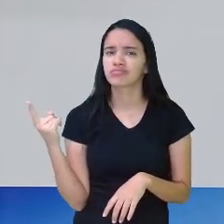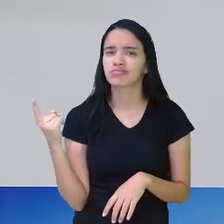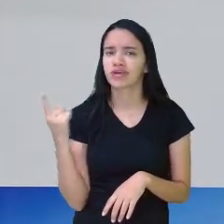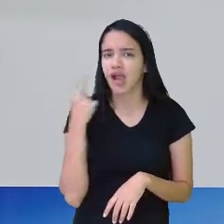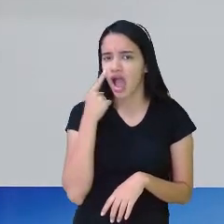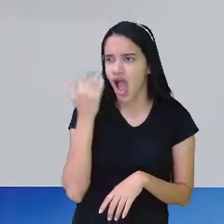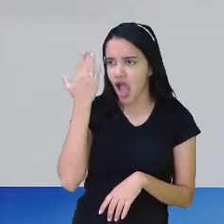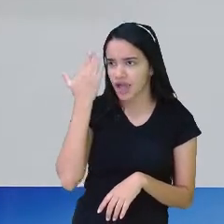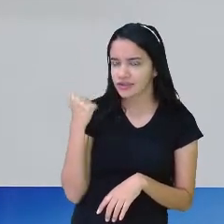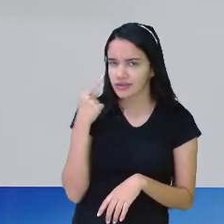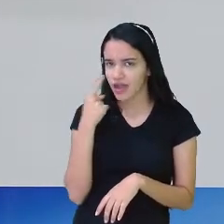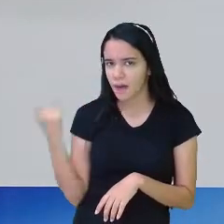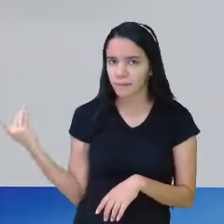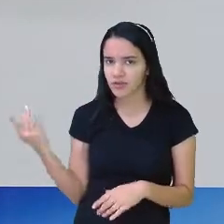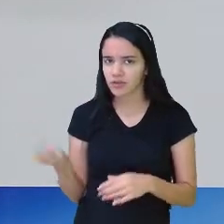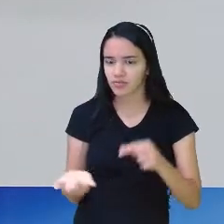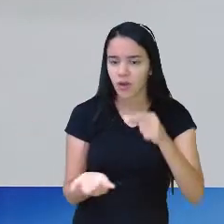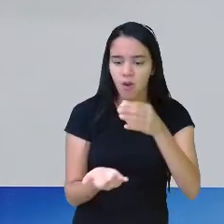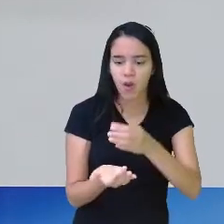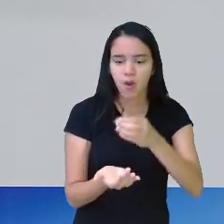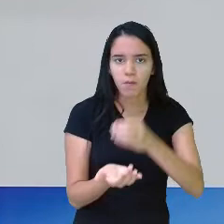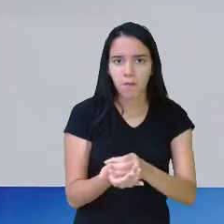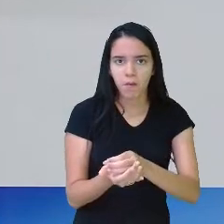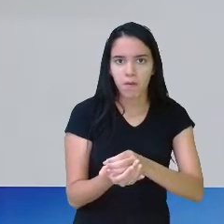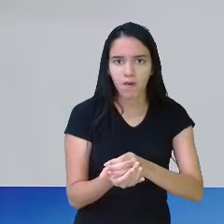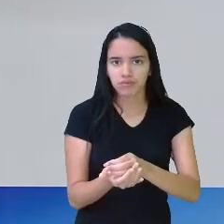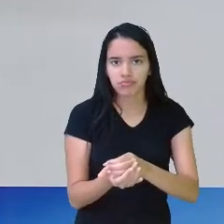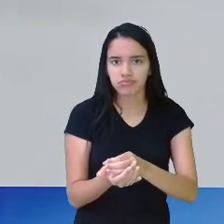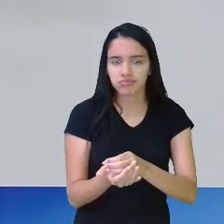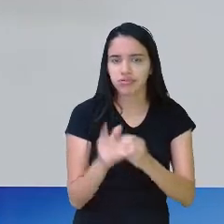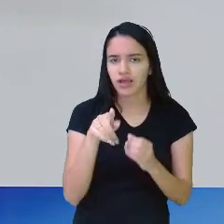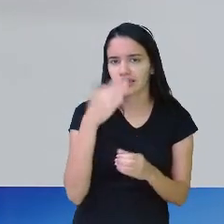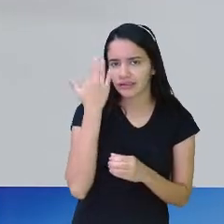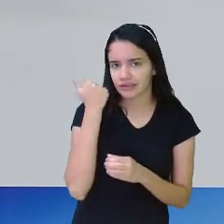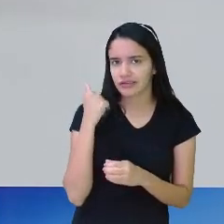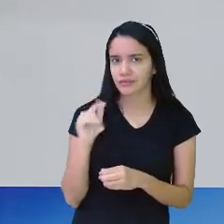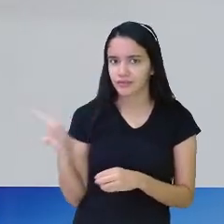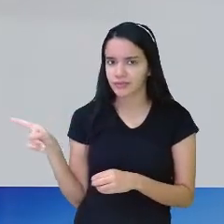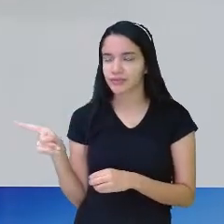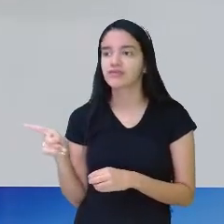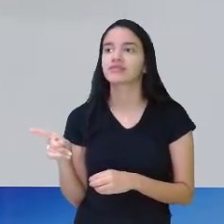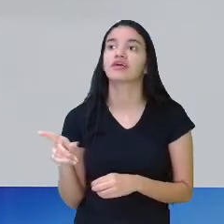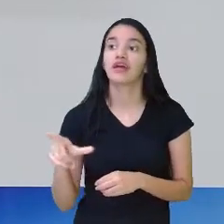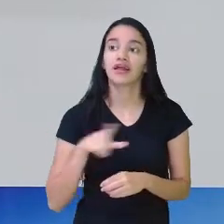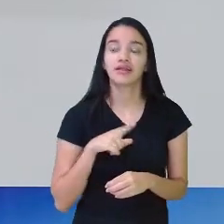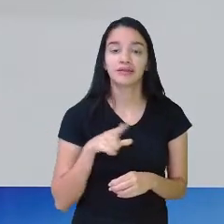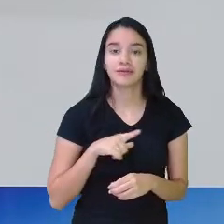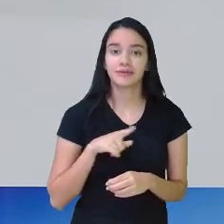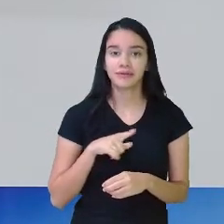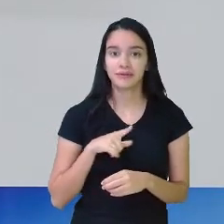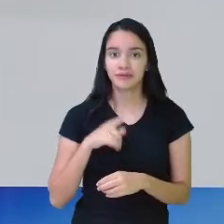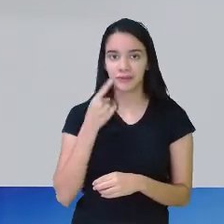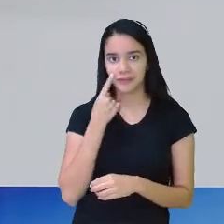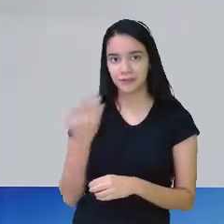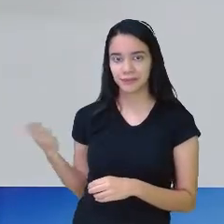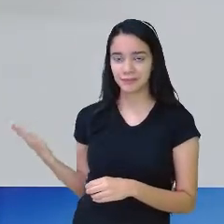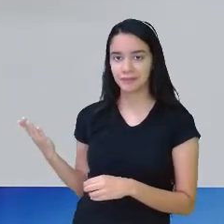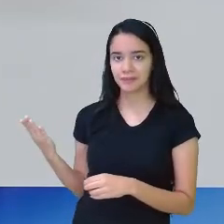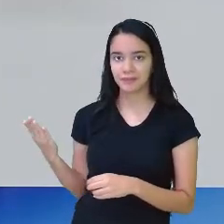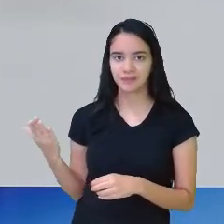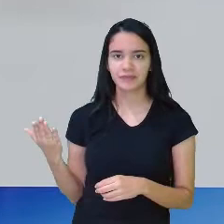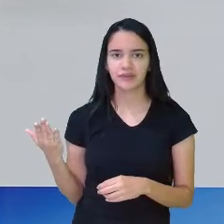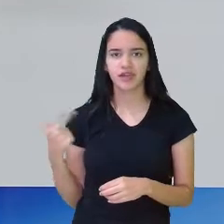mão. Isso aqui. Olha só, tenho 2 modelos dela. Eu tenho essa daqui e tenho essa daqui com